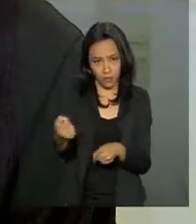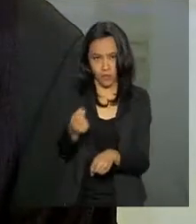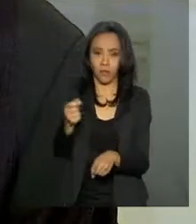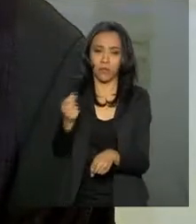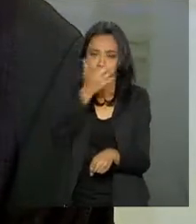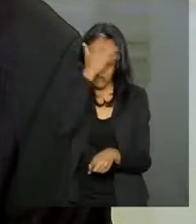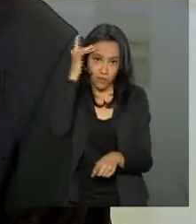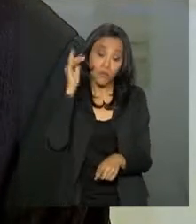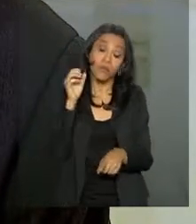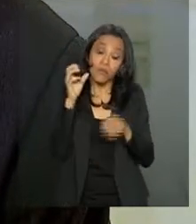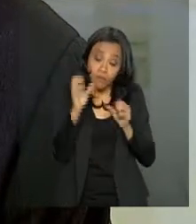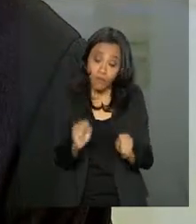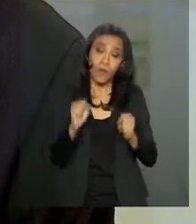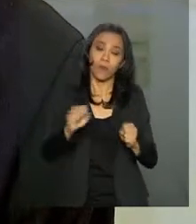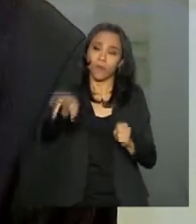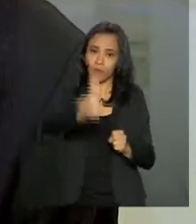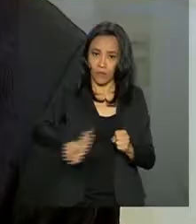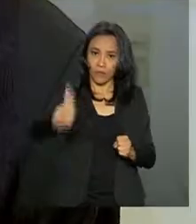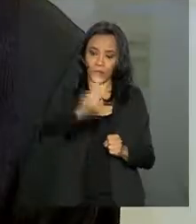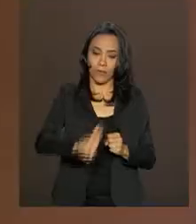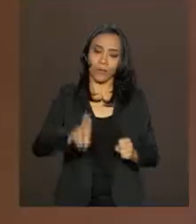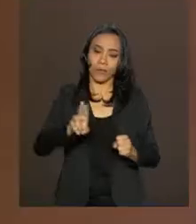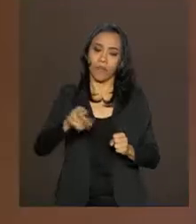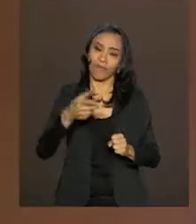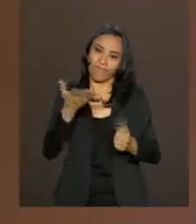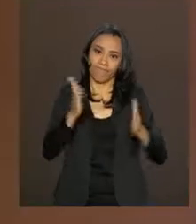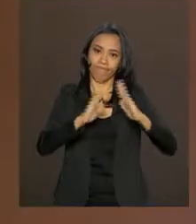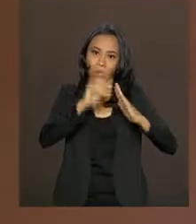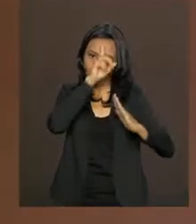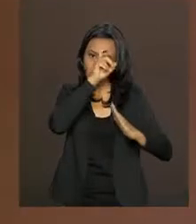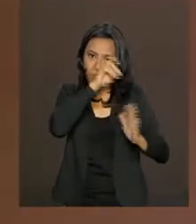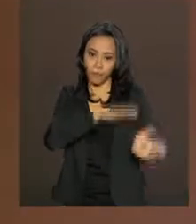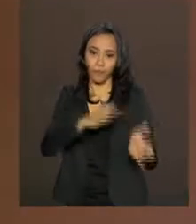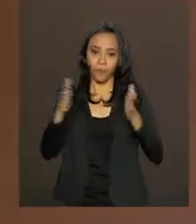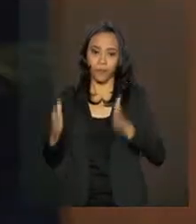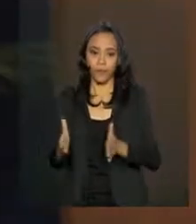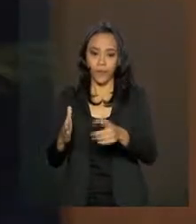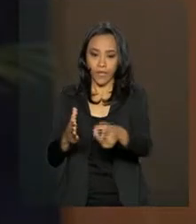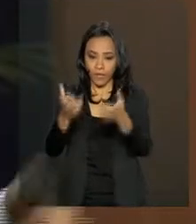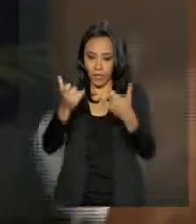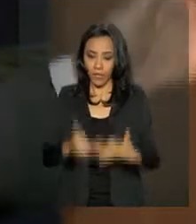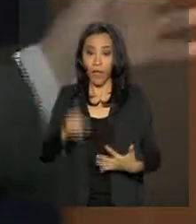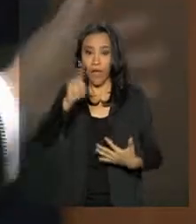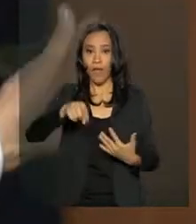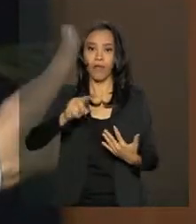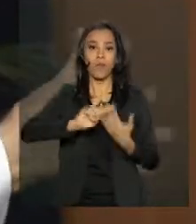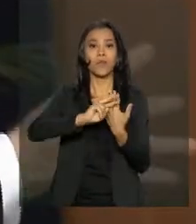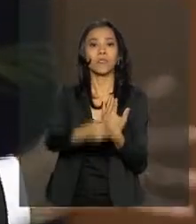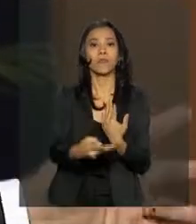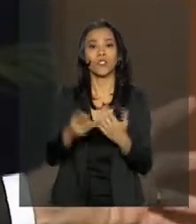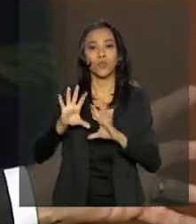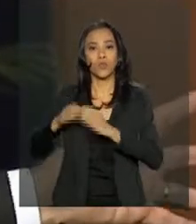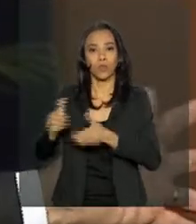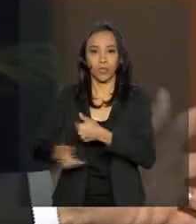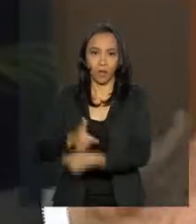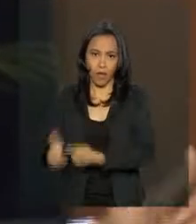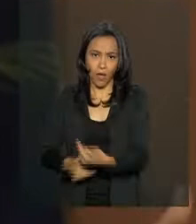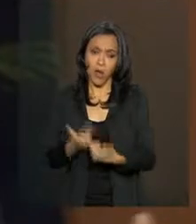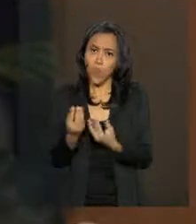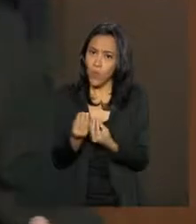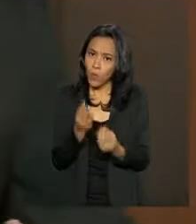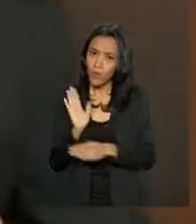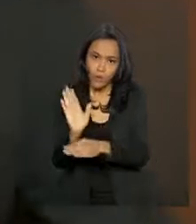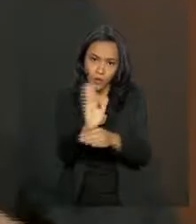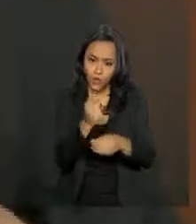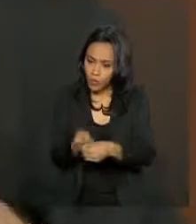podem usar o serviço deste hospital que este trabalho é fruto de uma equipe nós fizemos muito pelos municípios brasileiros mas